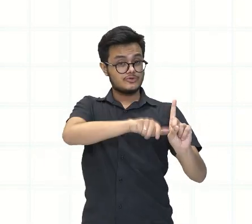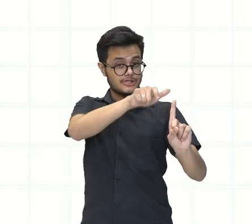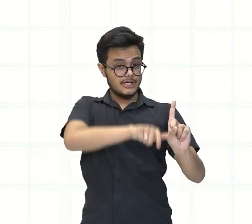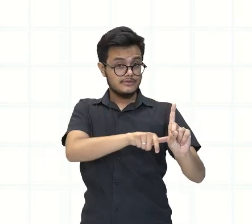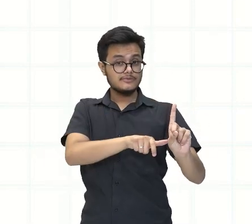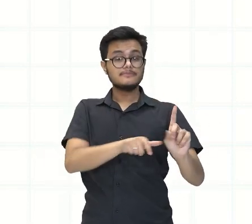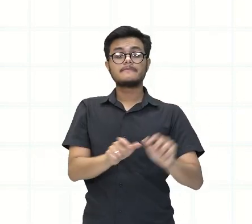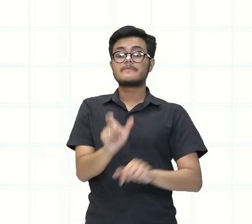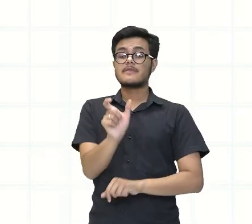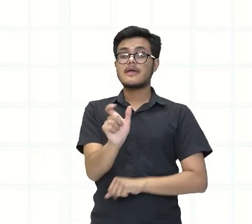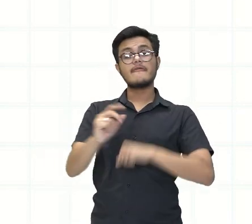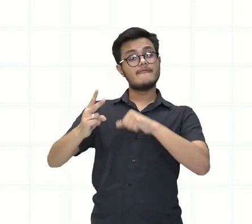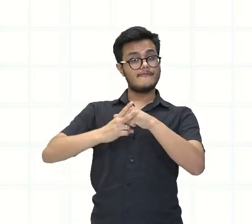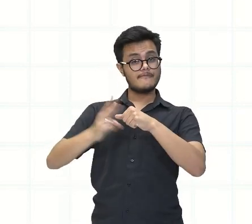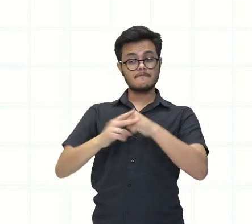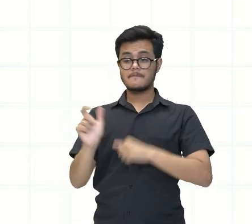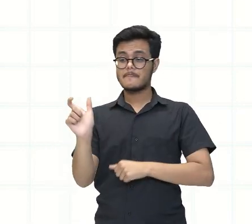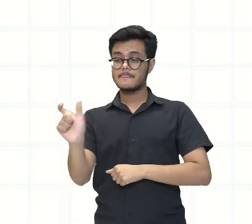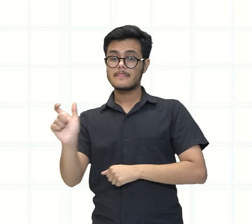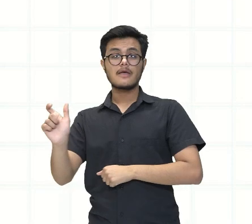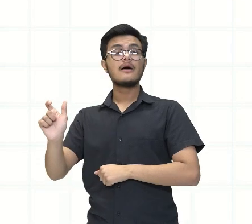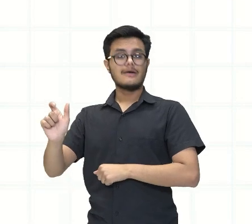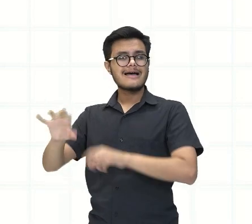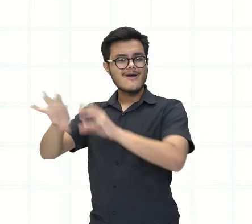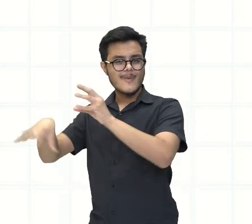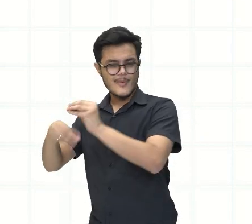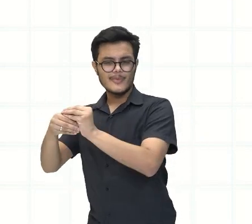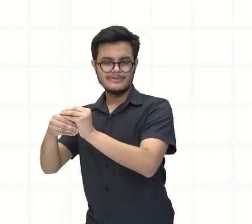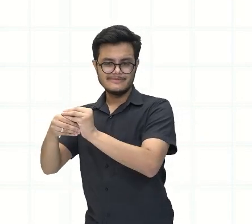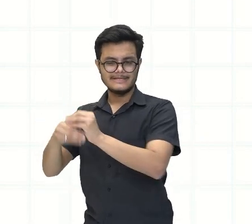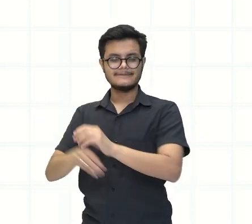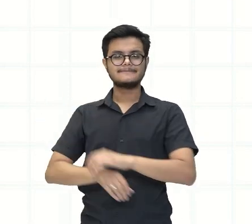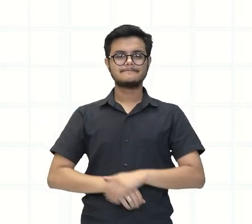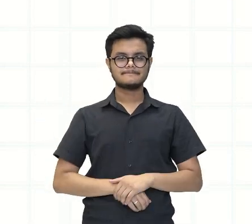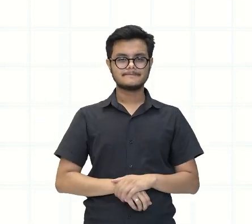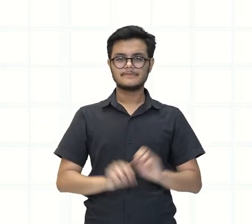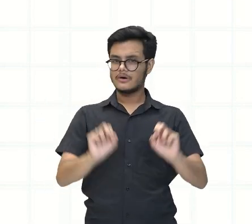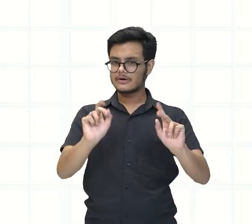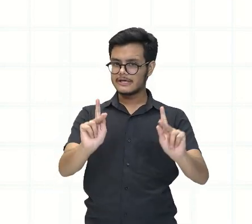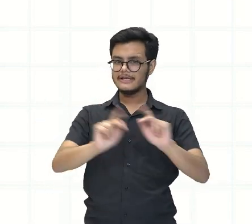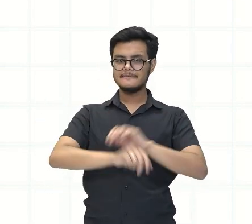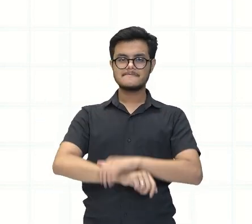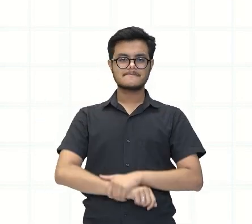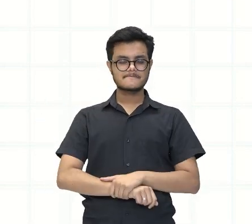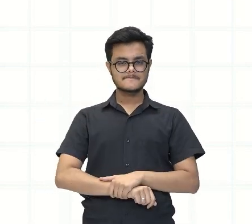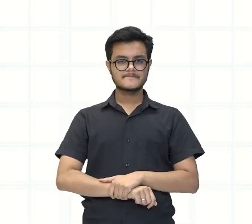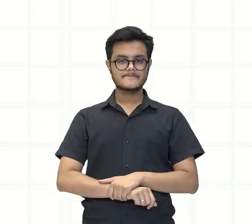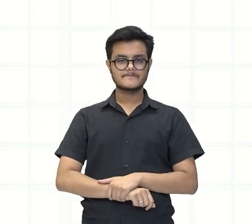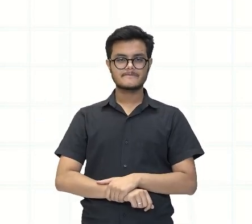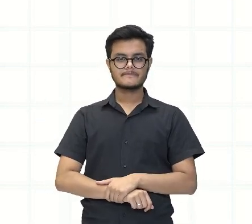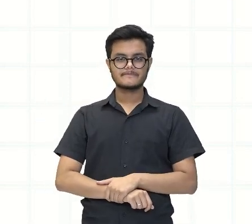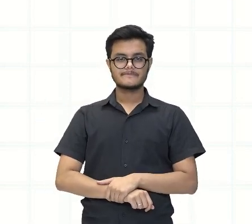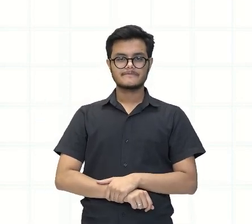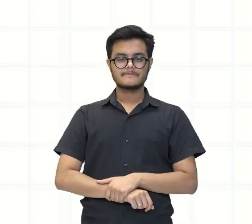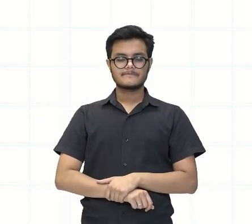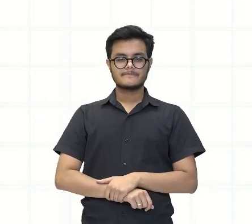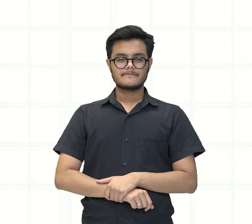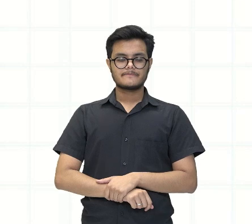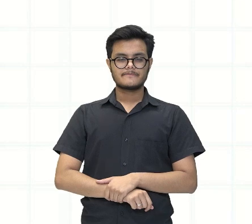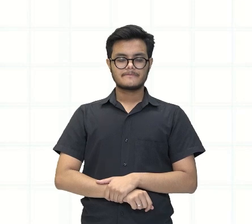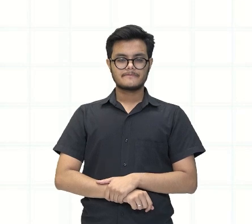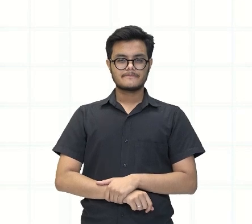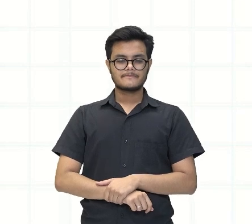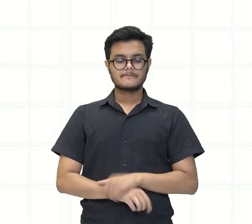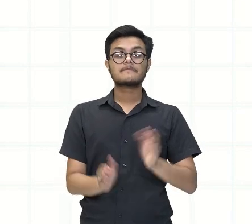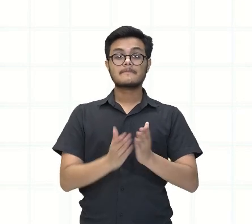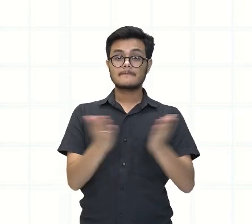ação, esse verbo ele vai trabalhar como núcleo de predicado, tá bom? E, no caso aqui, eu